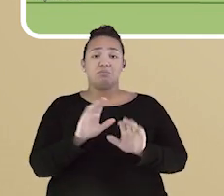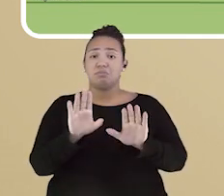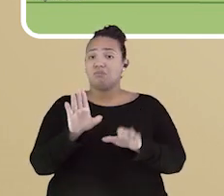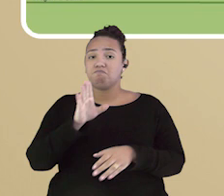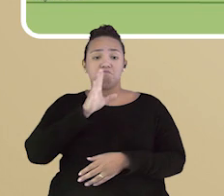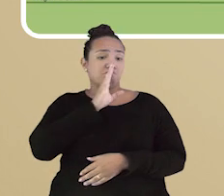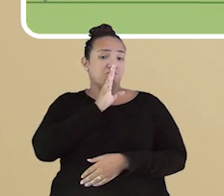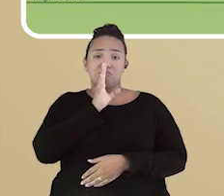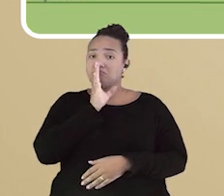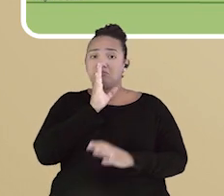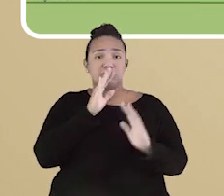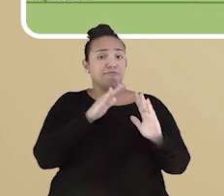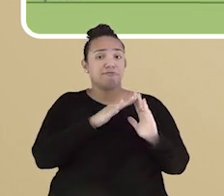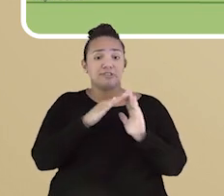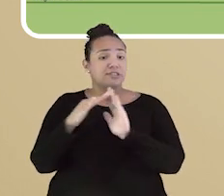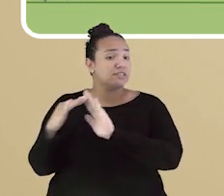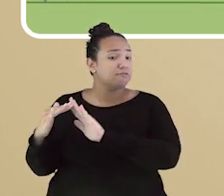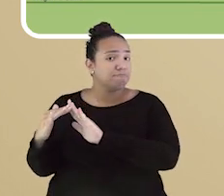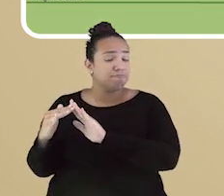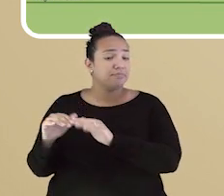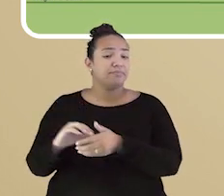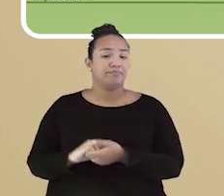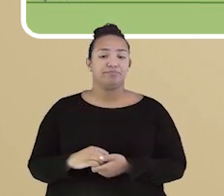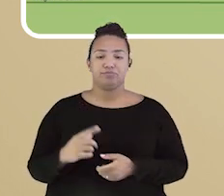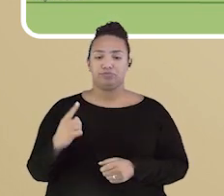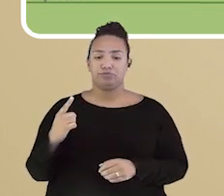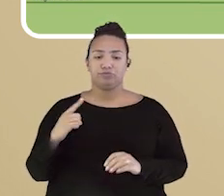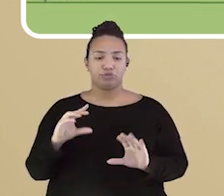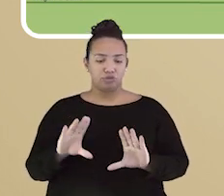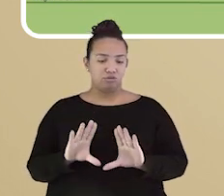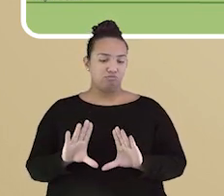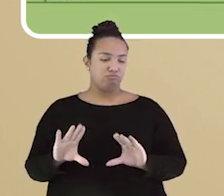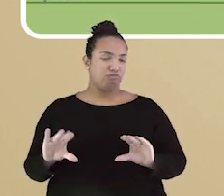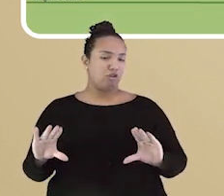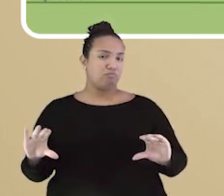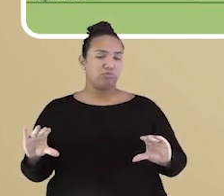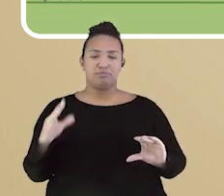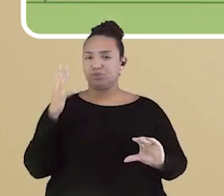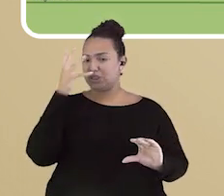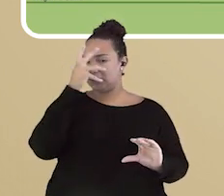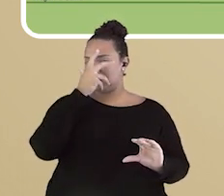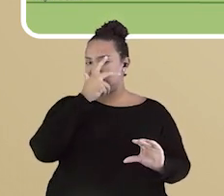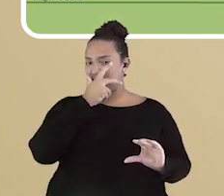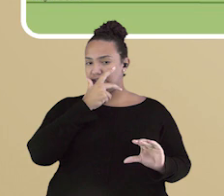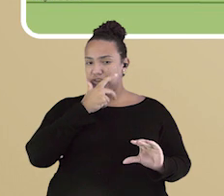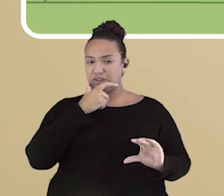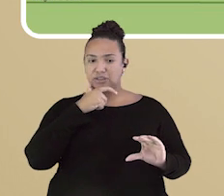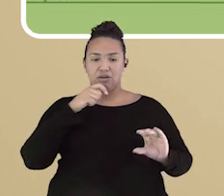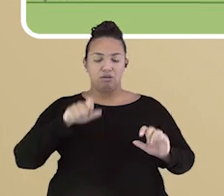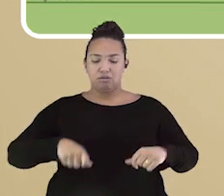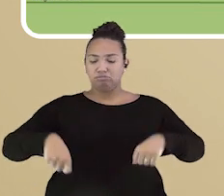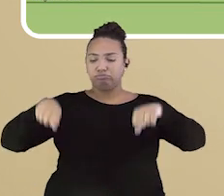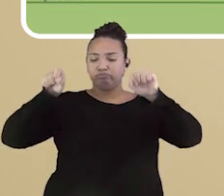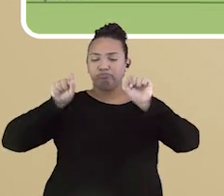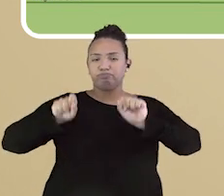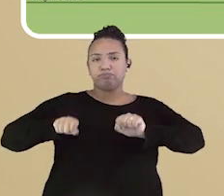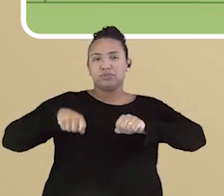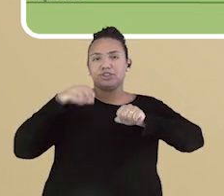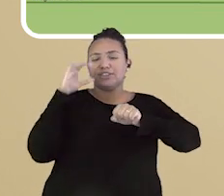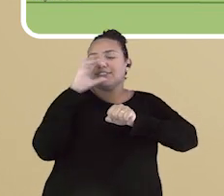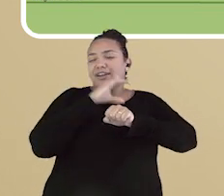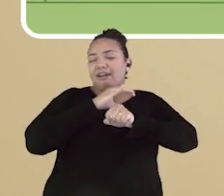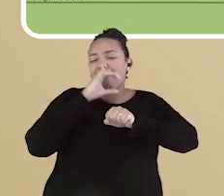seus vizinhos. Ele tinha belas almofadas nos seus sofás, com uma colcha quentinha. Suas paredes